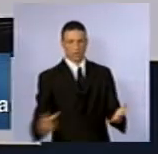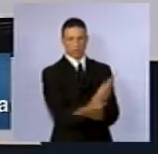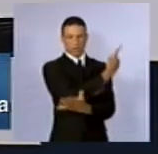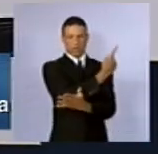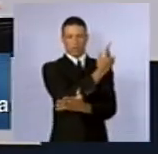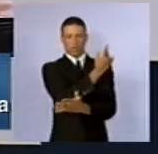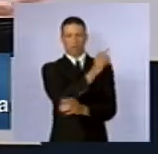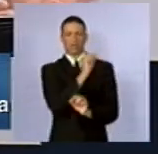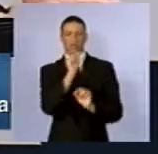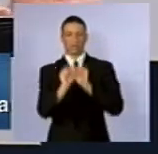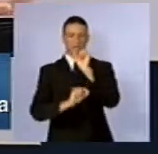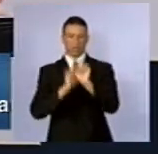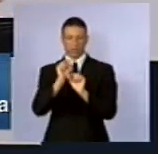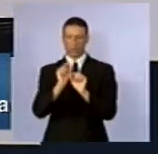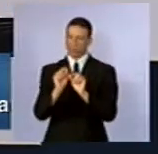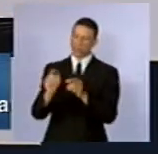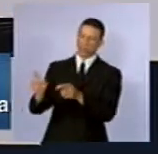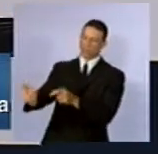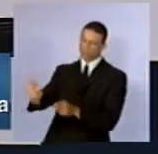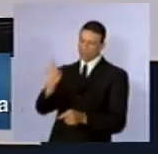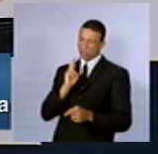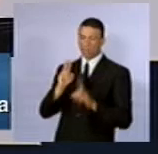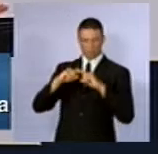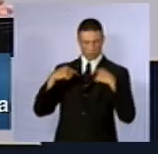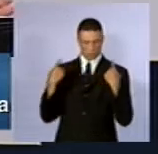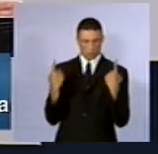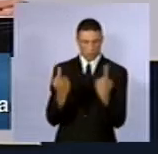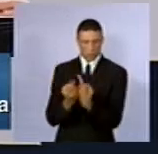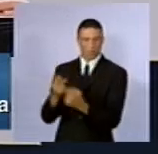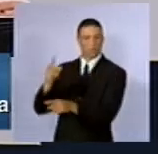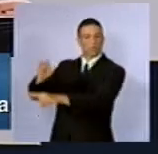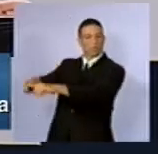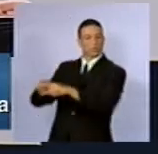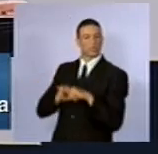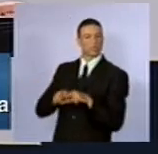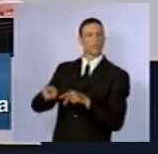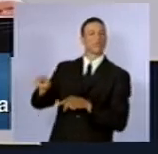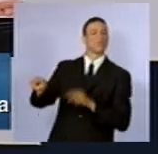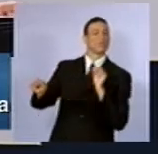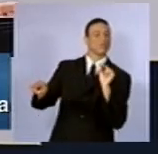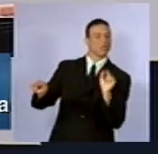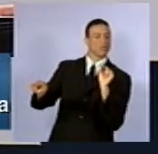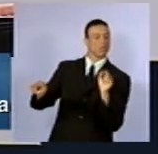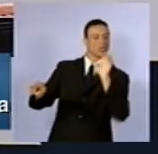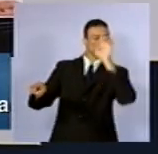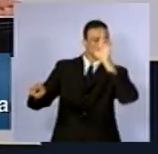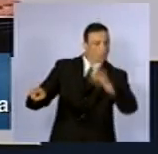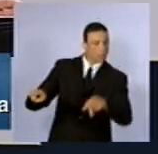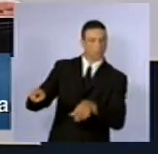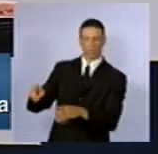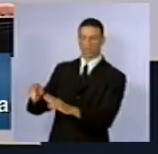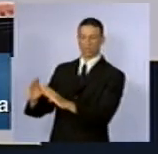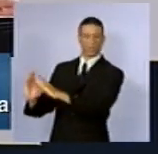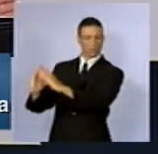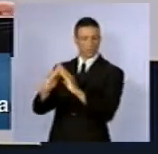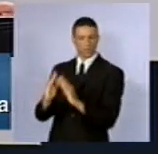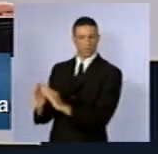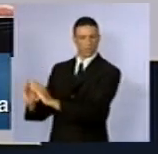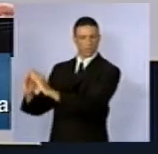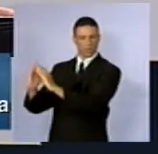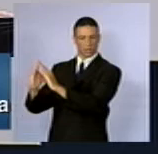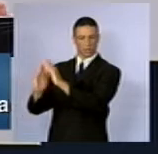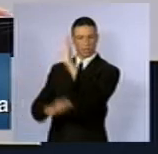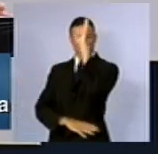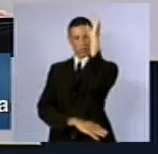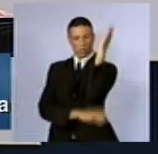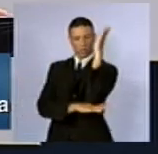veio aqui, que deu origem a essa audiência pública, ele decorreu da existência de um